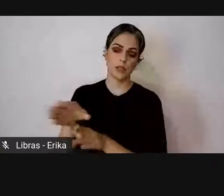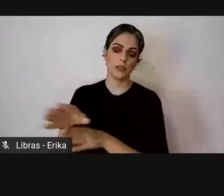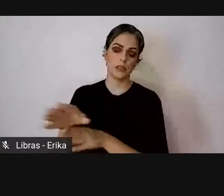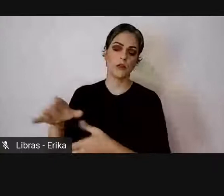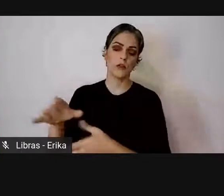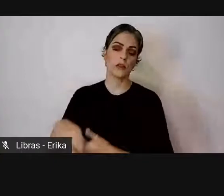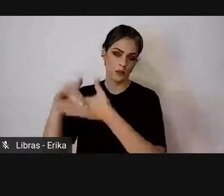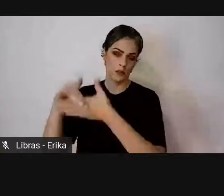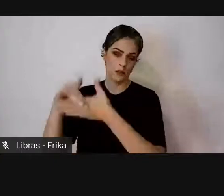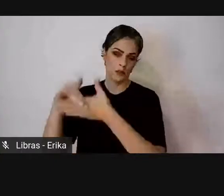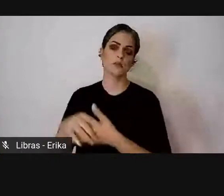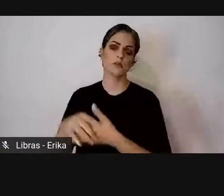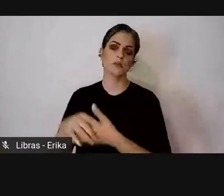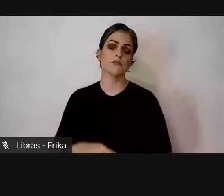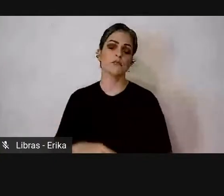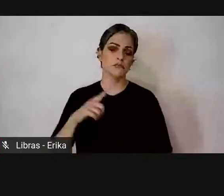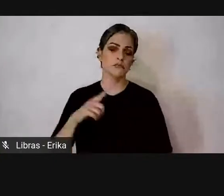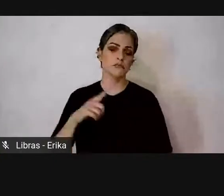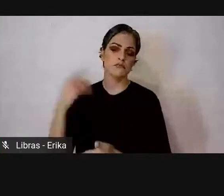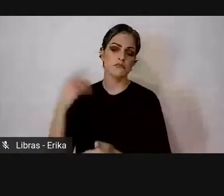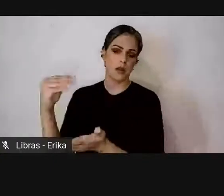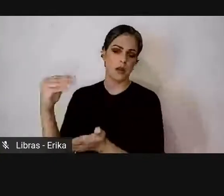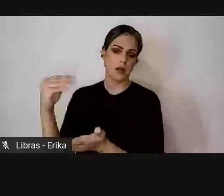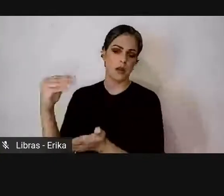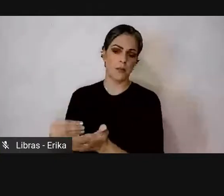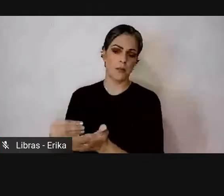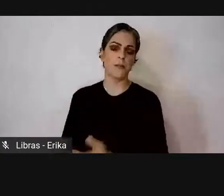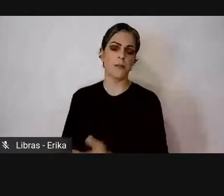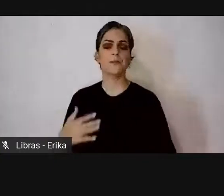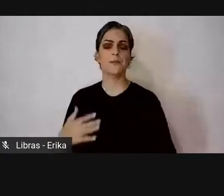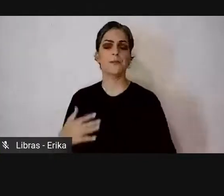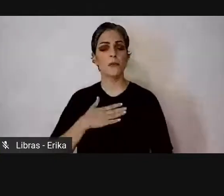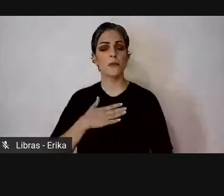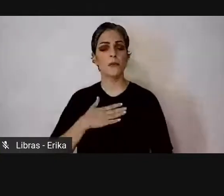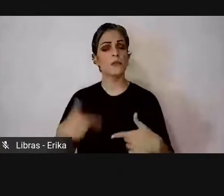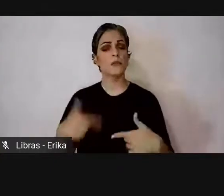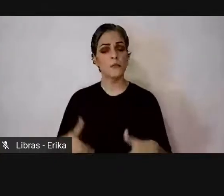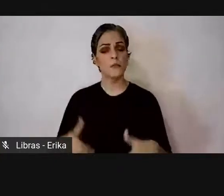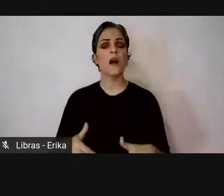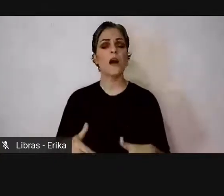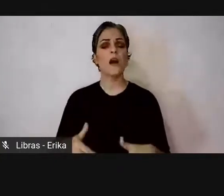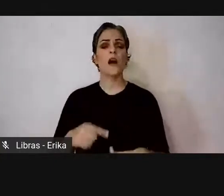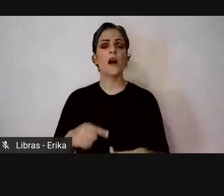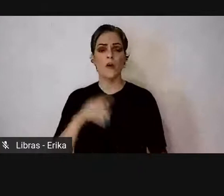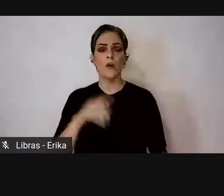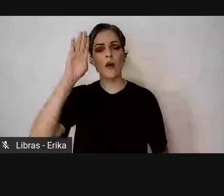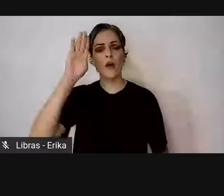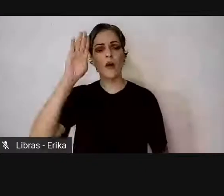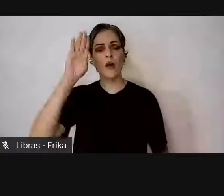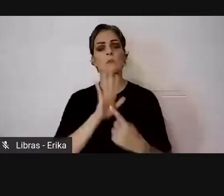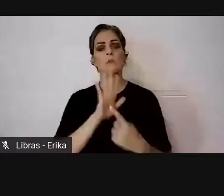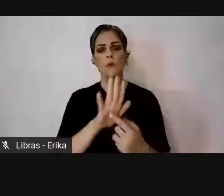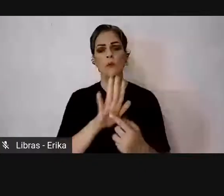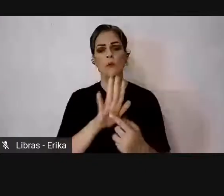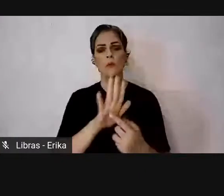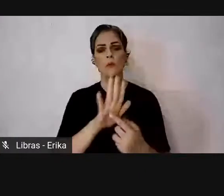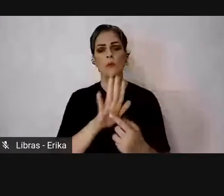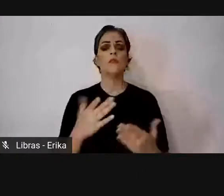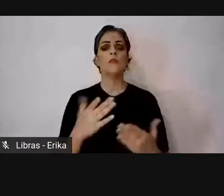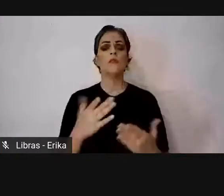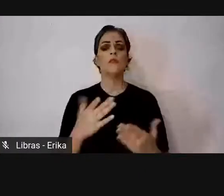na jornada, foi focado em partidos, orientação de liderança e o processo de